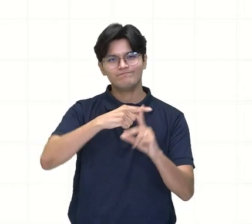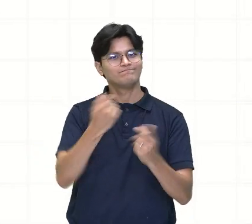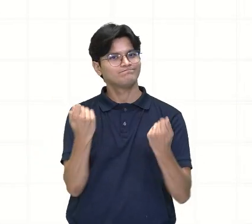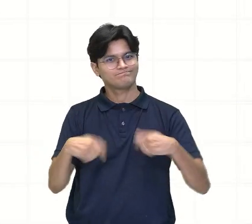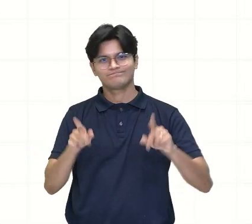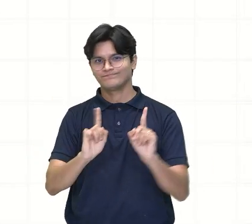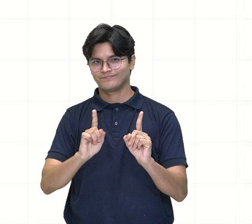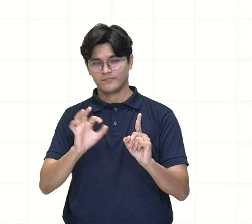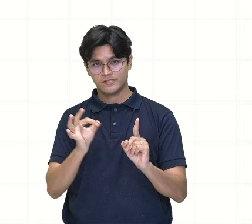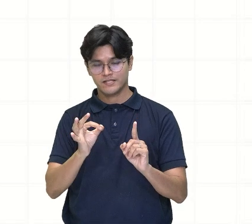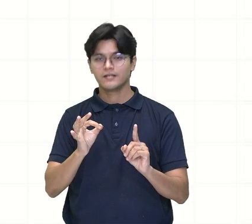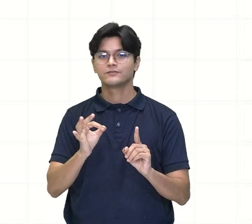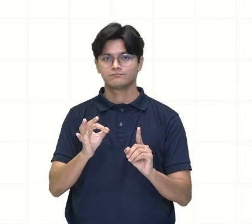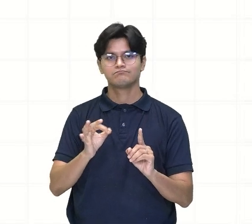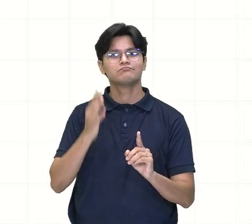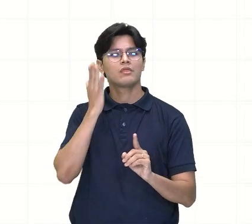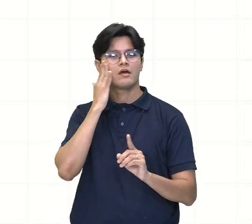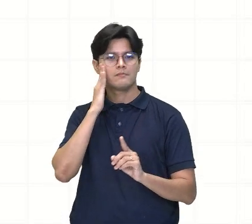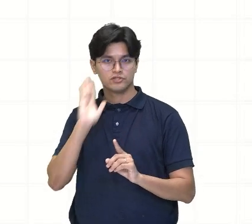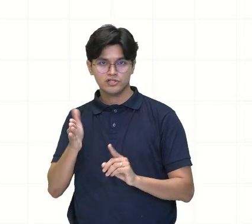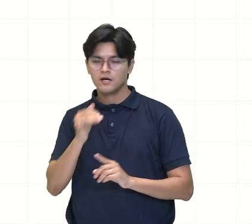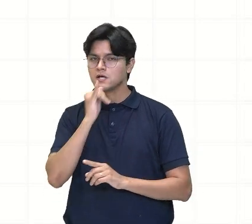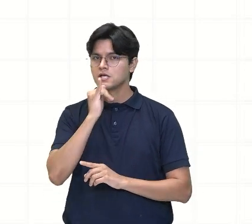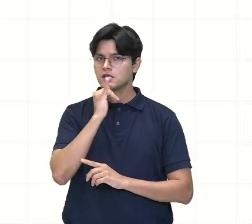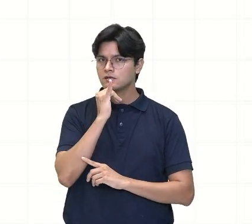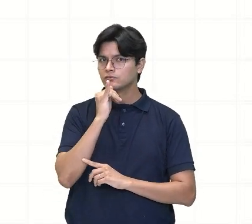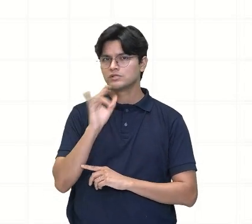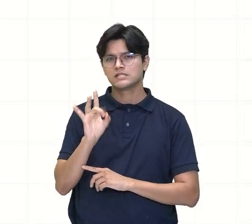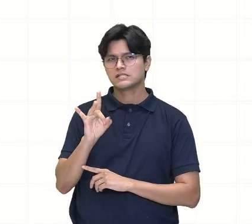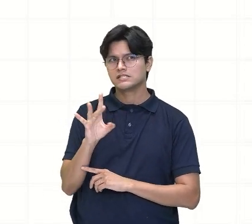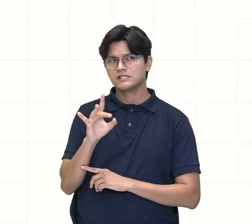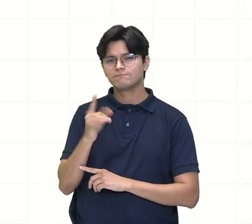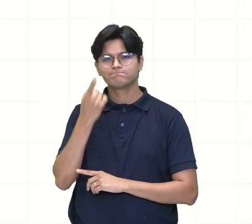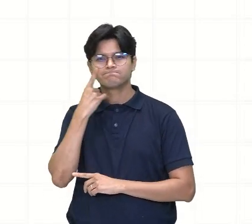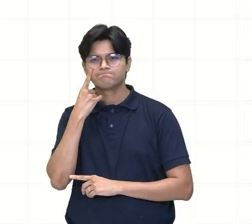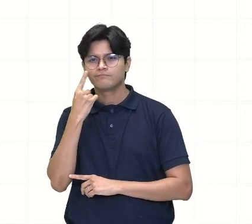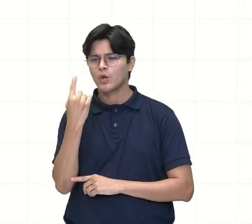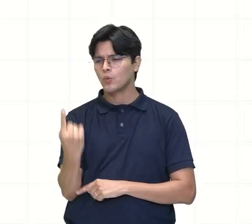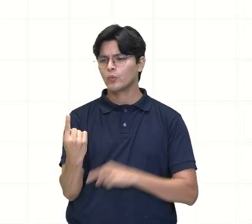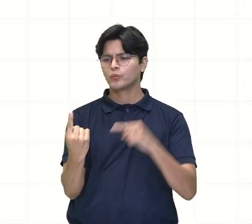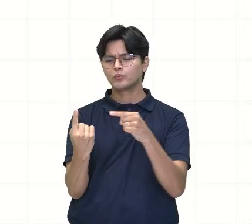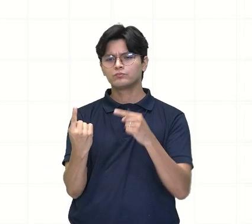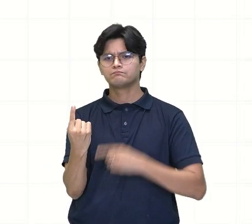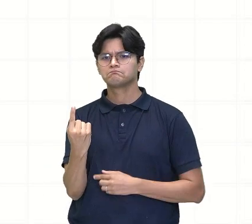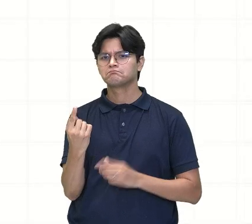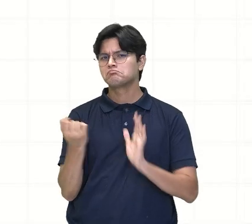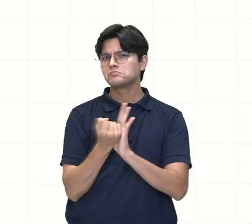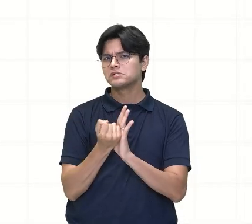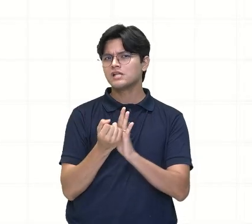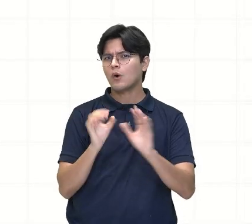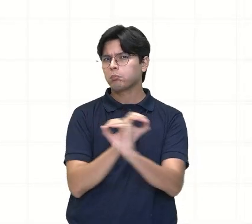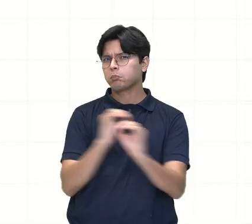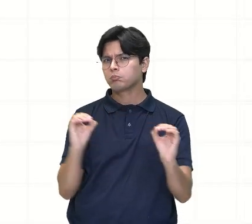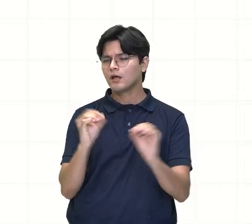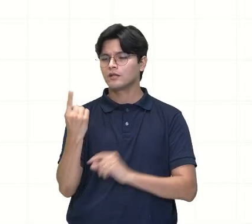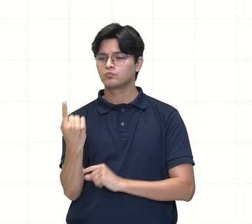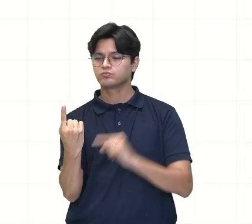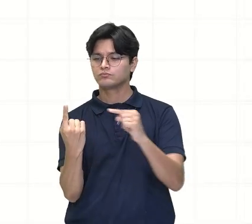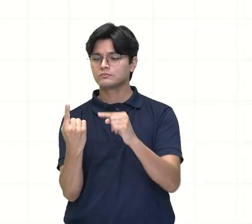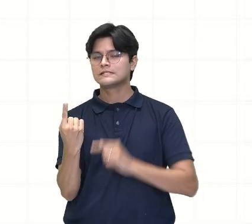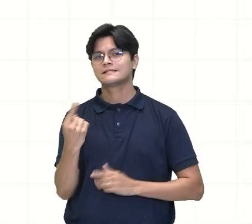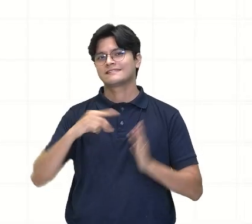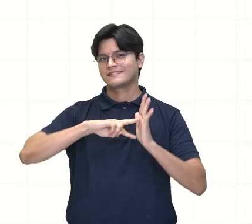o mais 1, é o mesmo que a gente tiver só o 1. A gente vai usar esse sinal quando a gente precisar